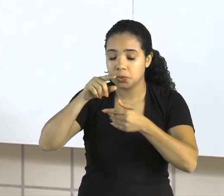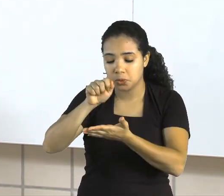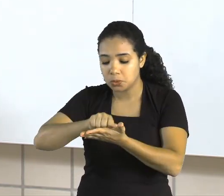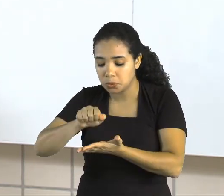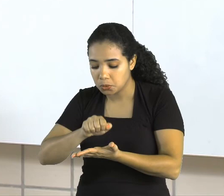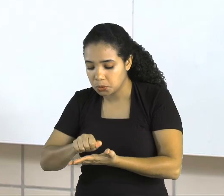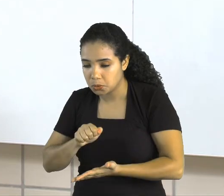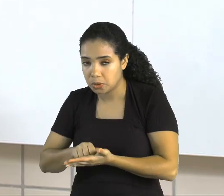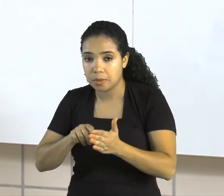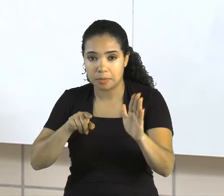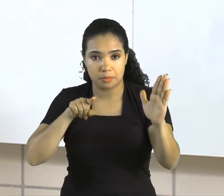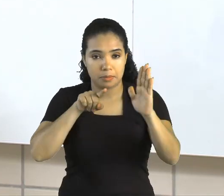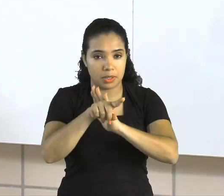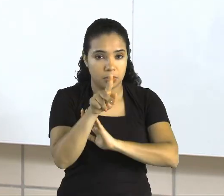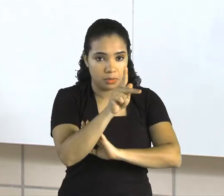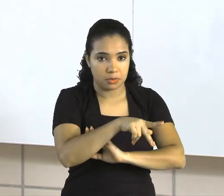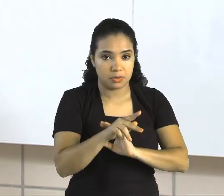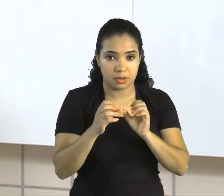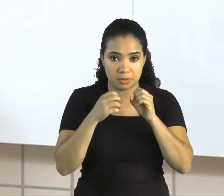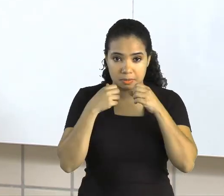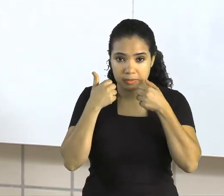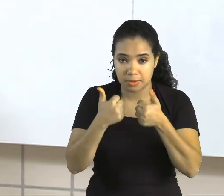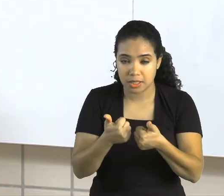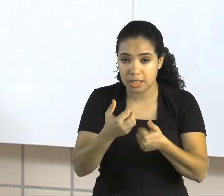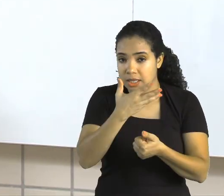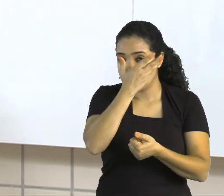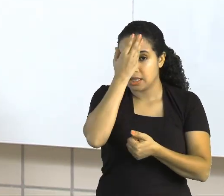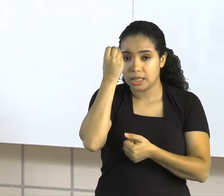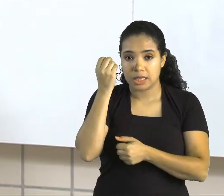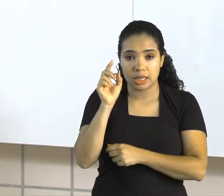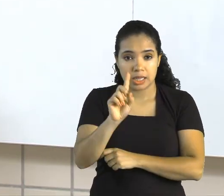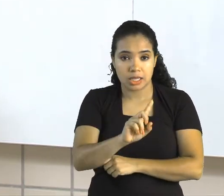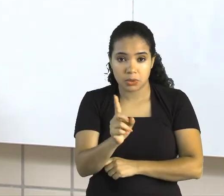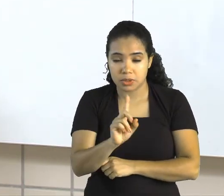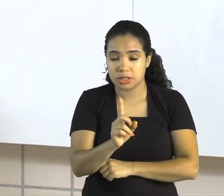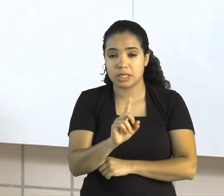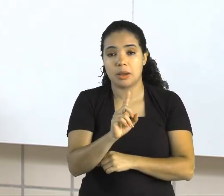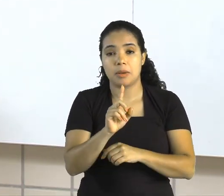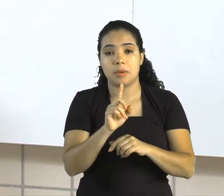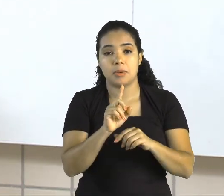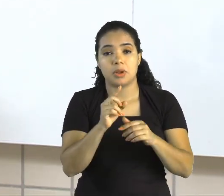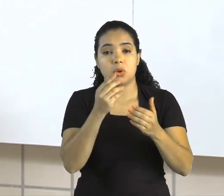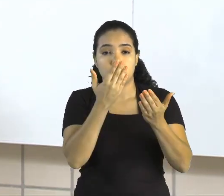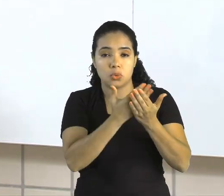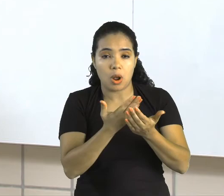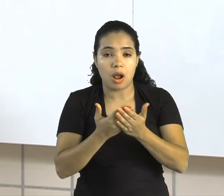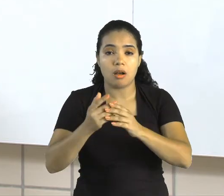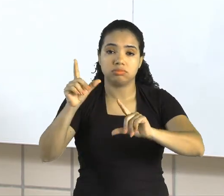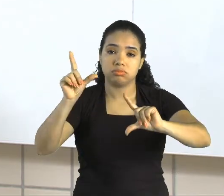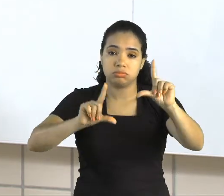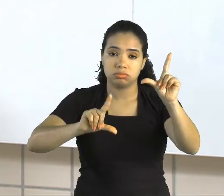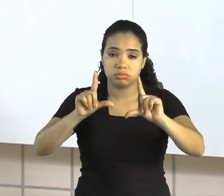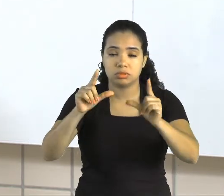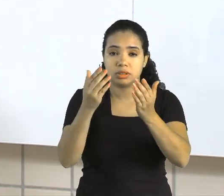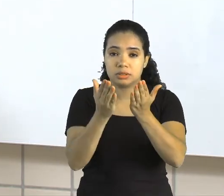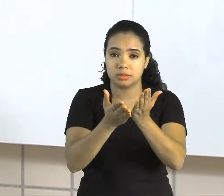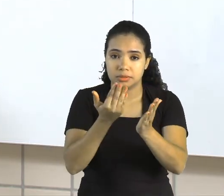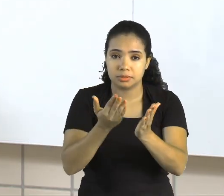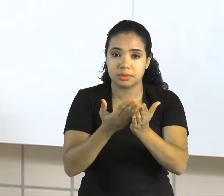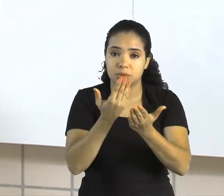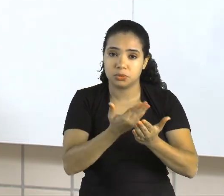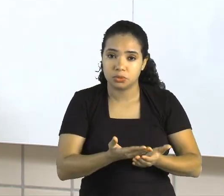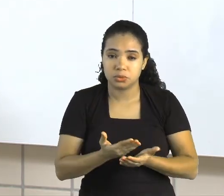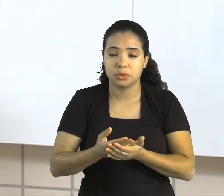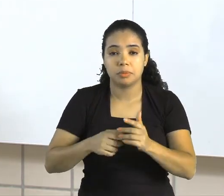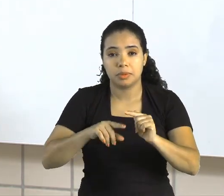pergunte ao seu professor. Tudo bem? E não esqueça, todo o nosso material, a apostila de estudo, material